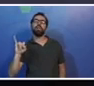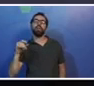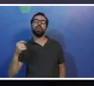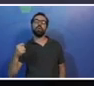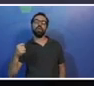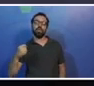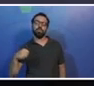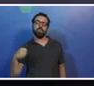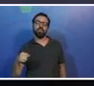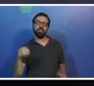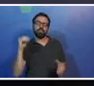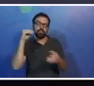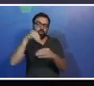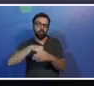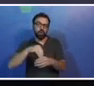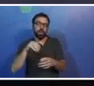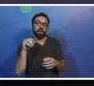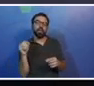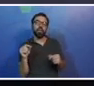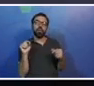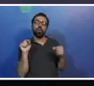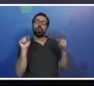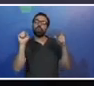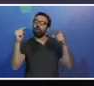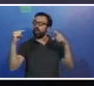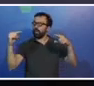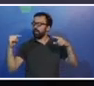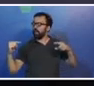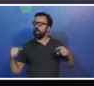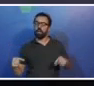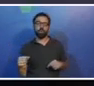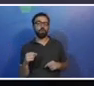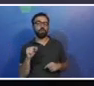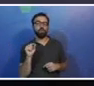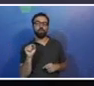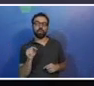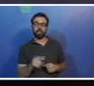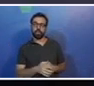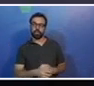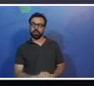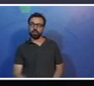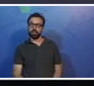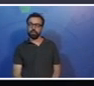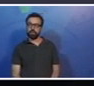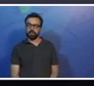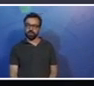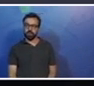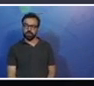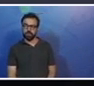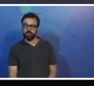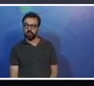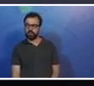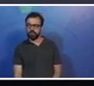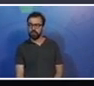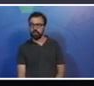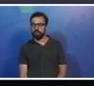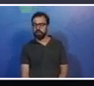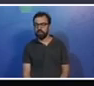admirar, advertir. Alternativa D, admitir,